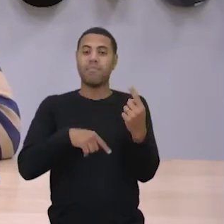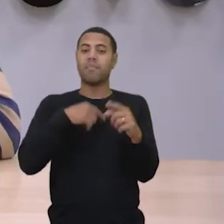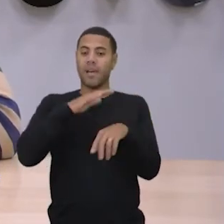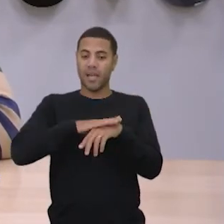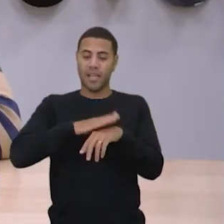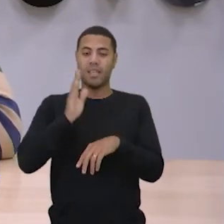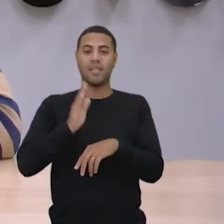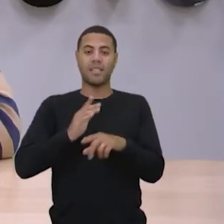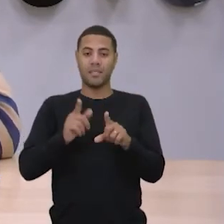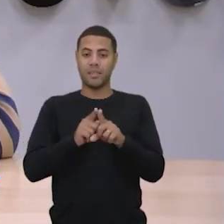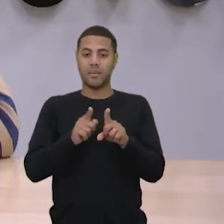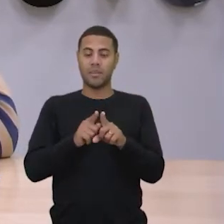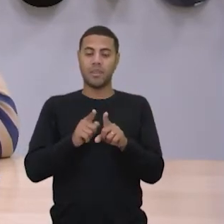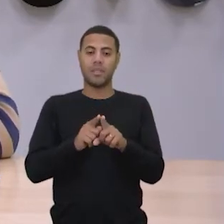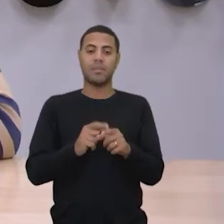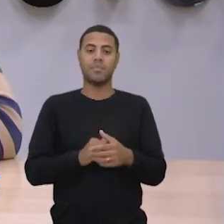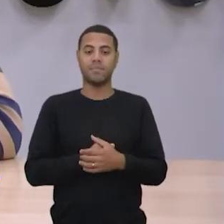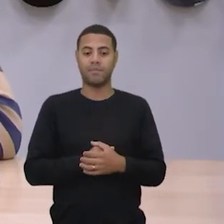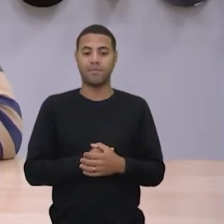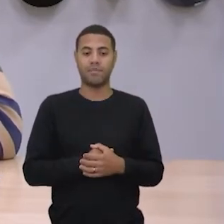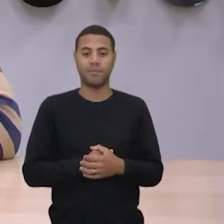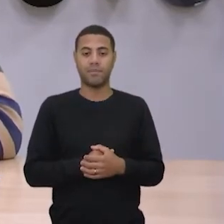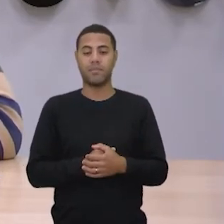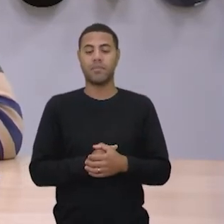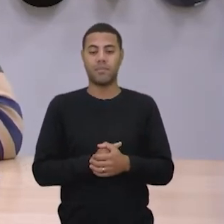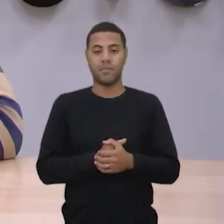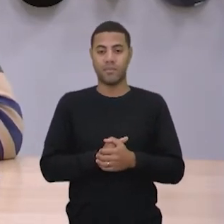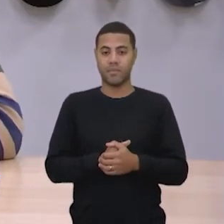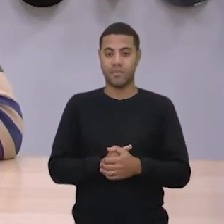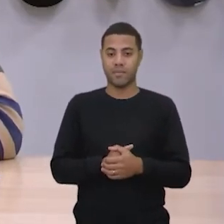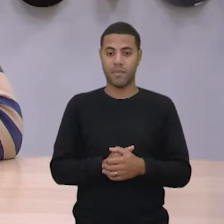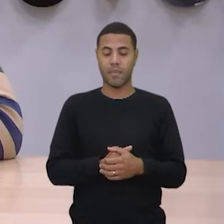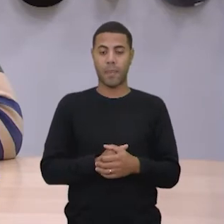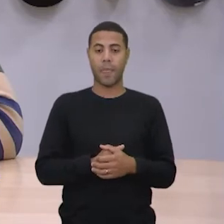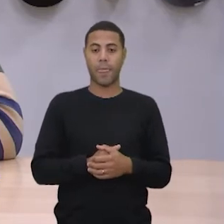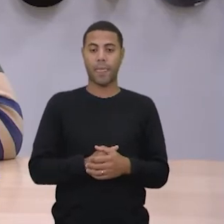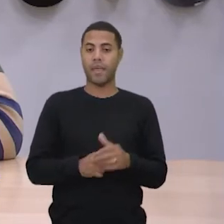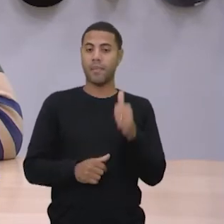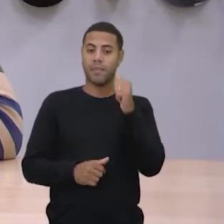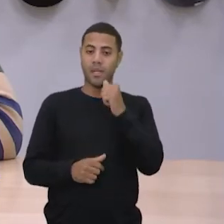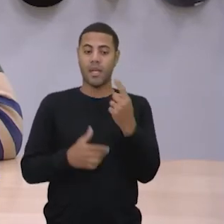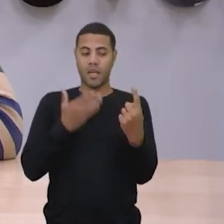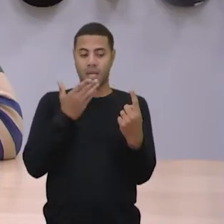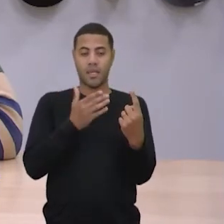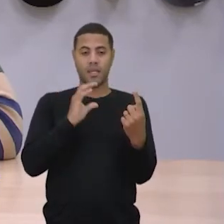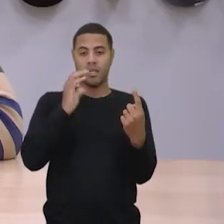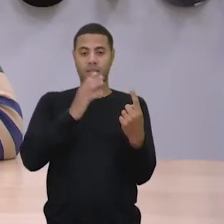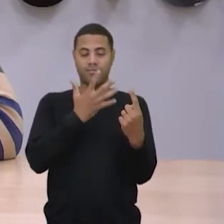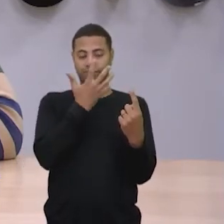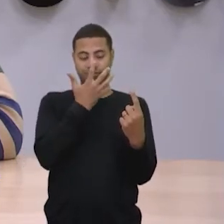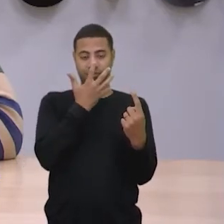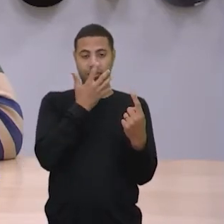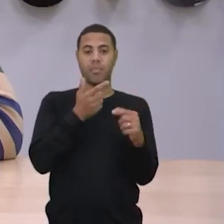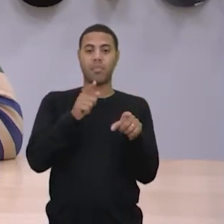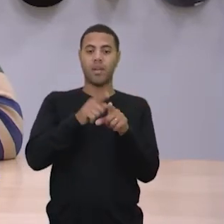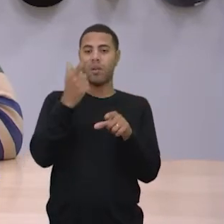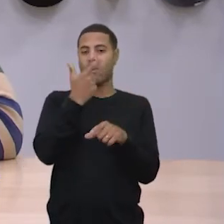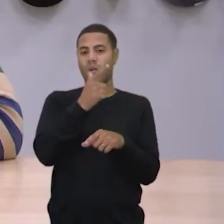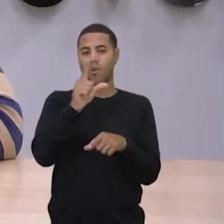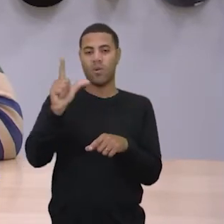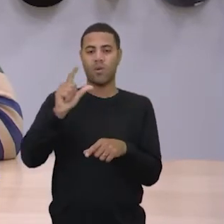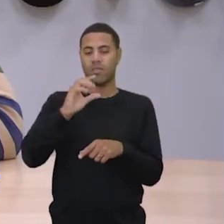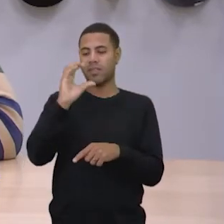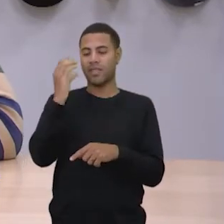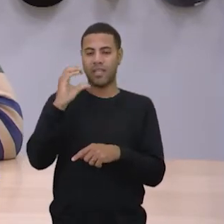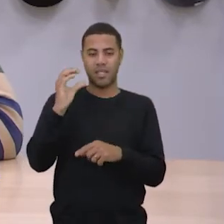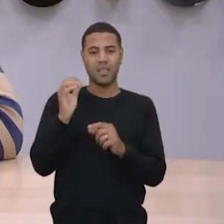utilizei o exemplo da Marie Curie como, né, porque eu admiro, mas todos os outros cientistas aí importantes